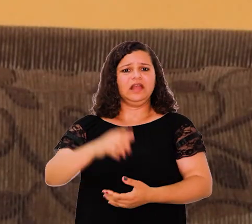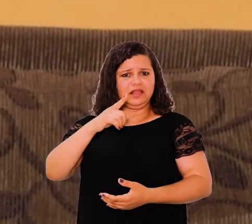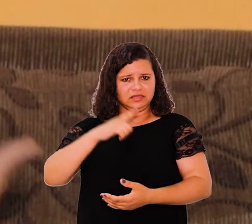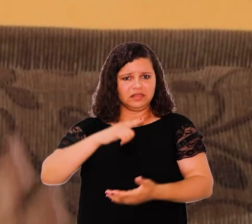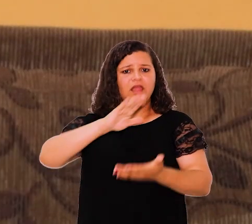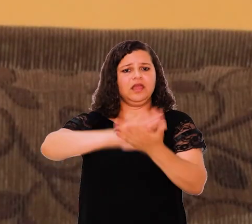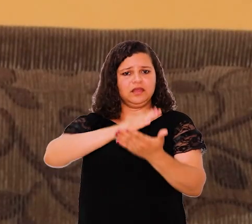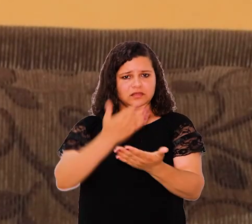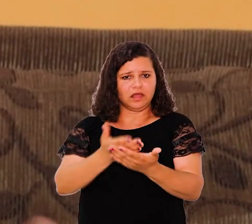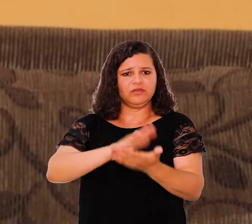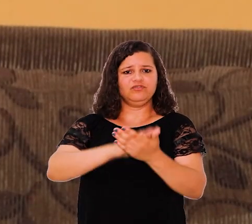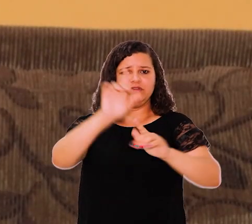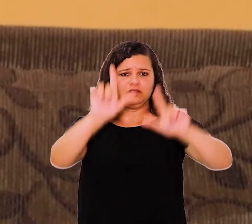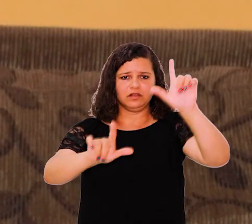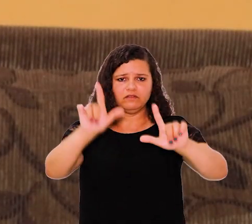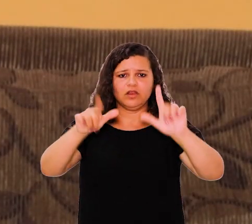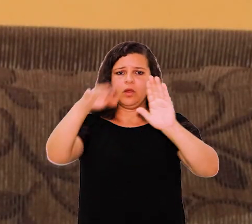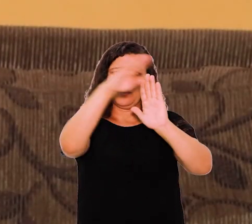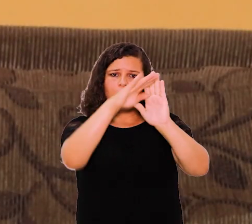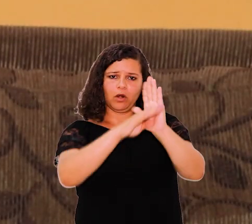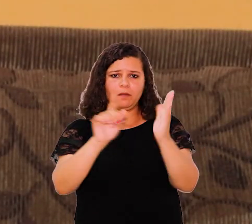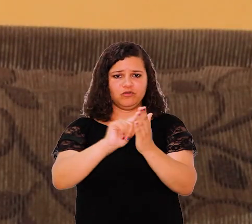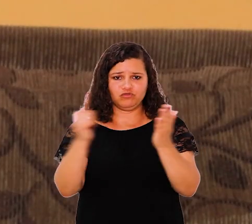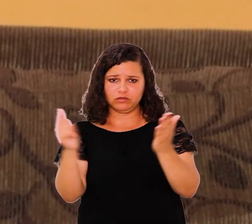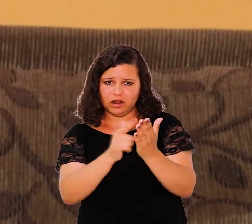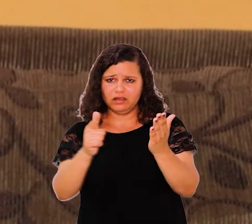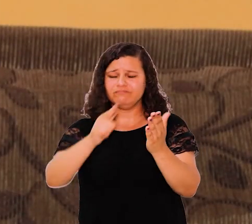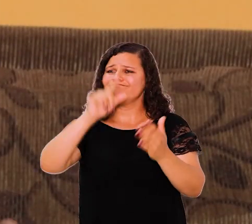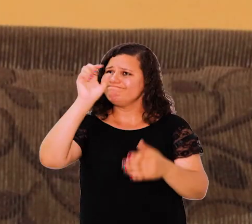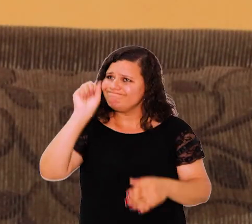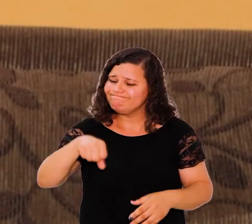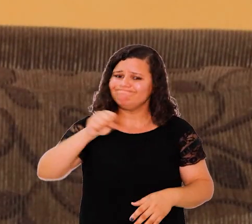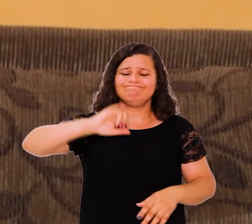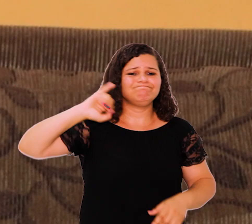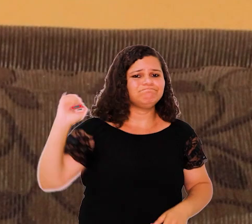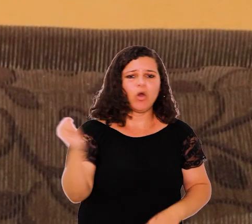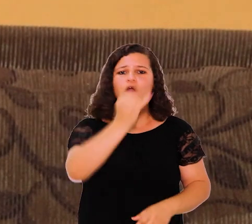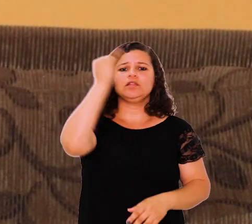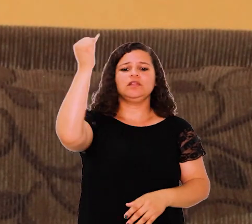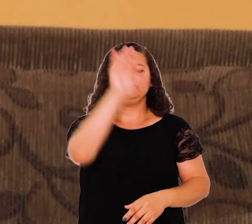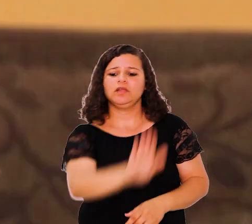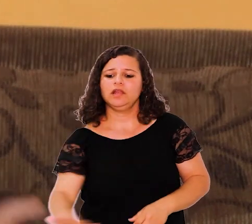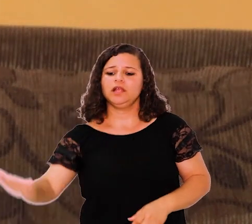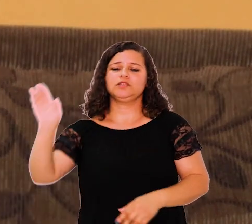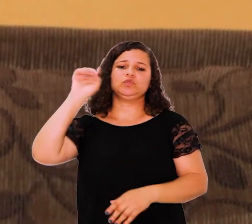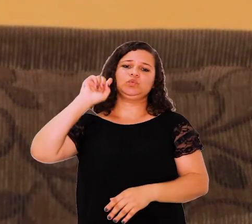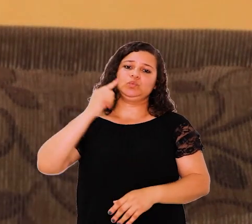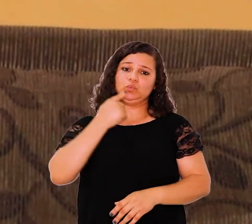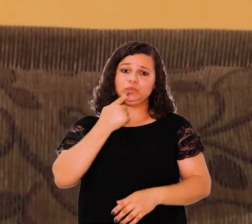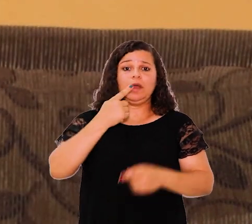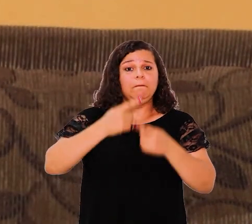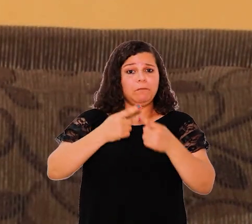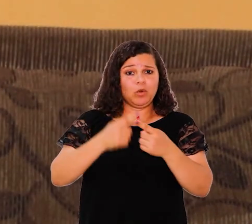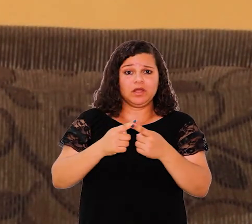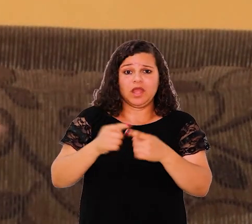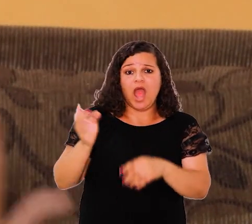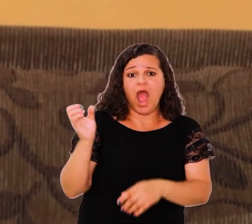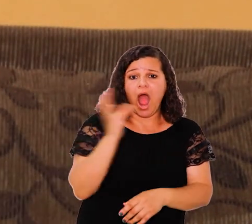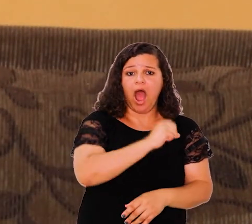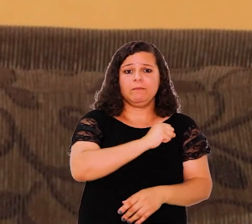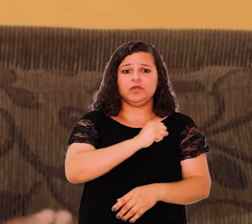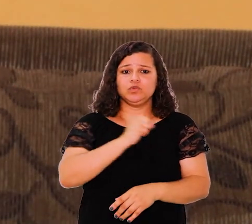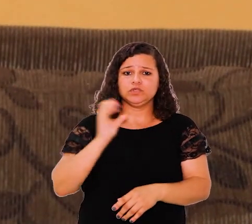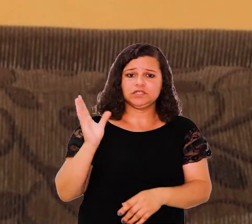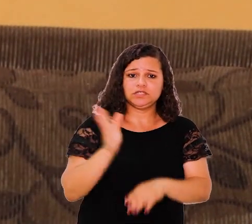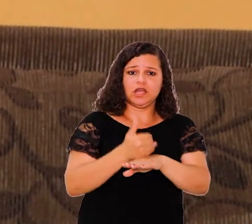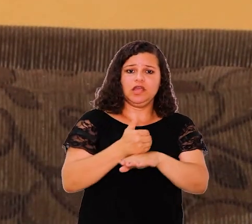Ter um intérprete de Libras na televisão, nos programas jornalísticos, é bastante importante para as crianças surdas, porque desde